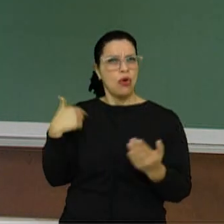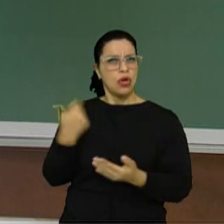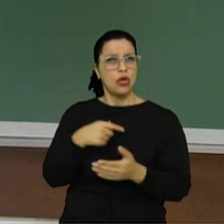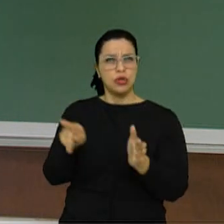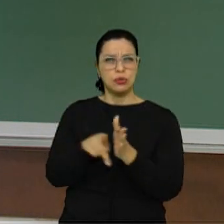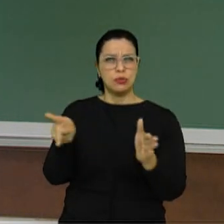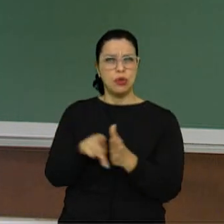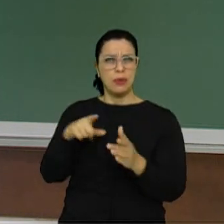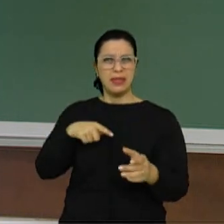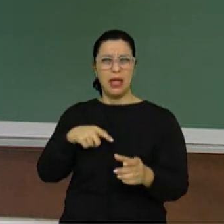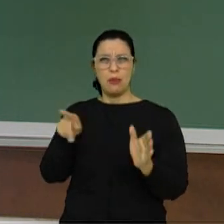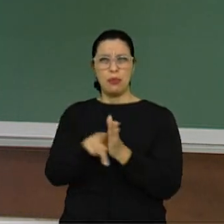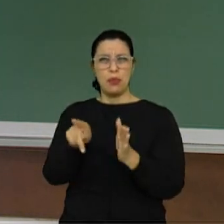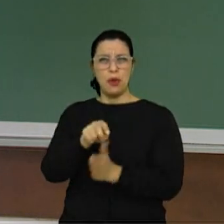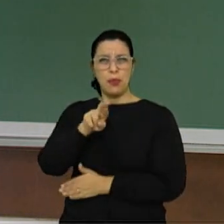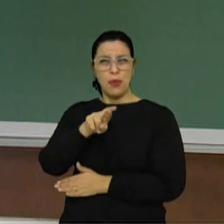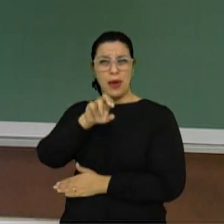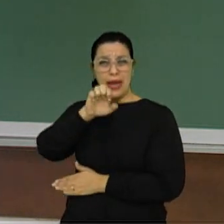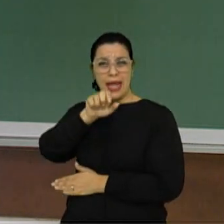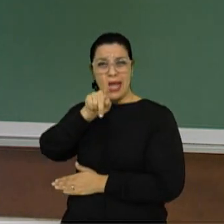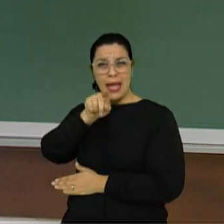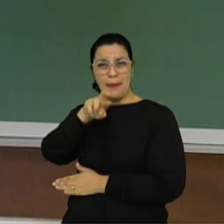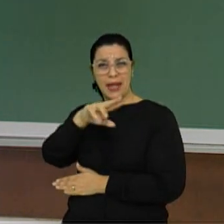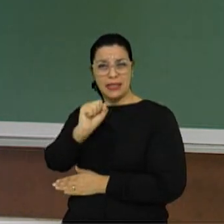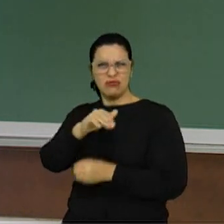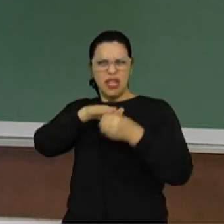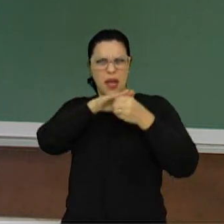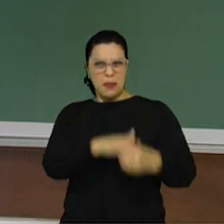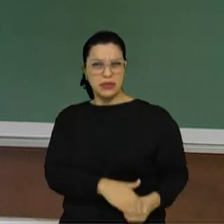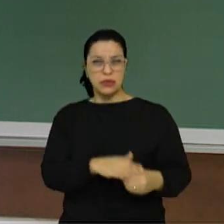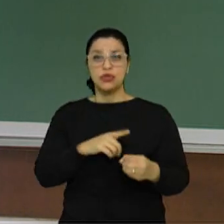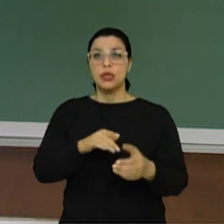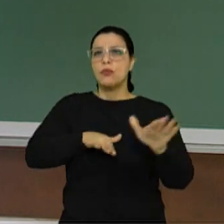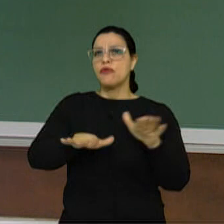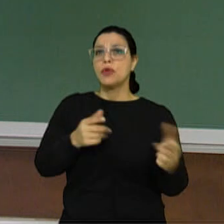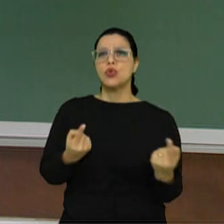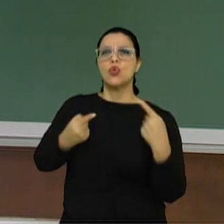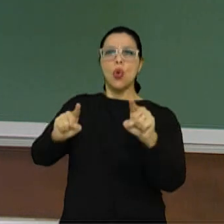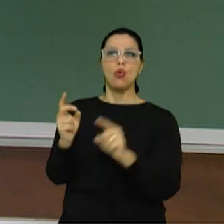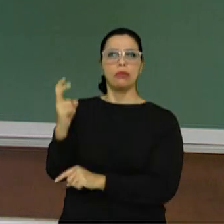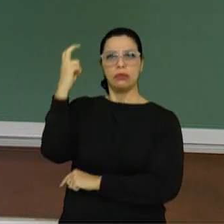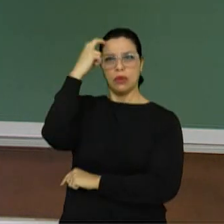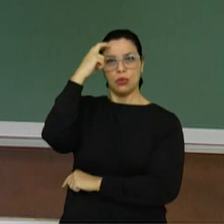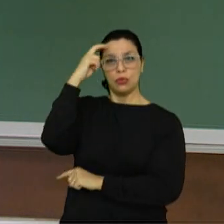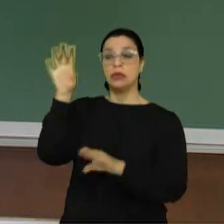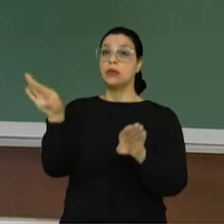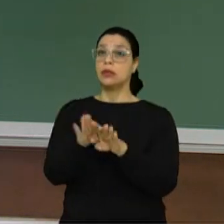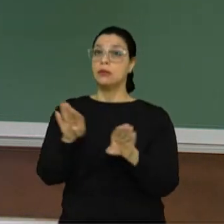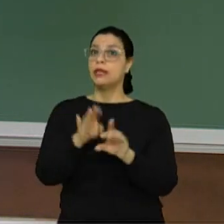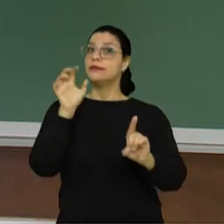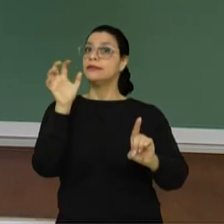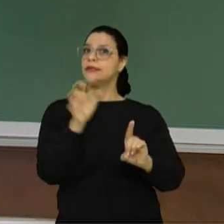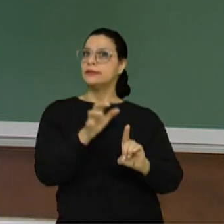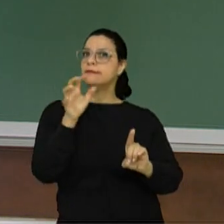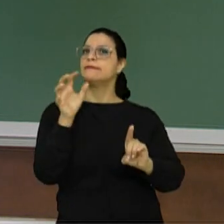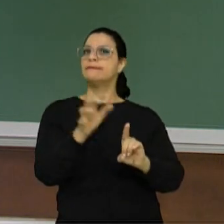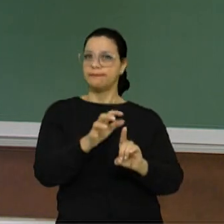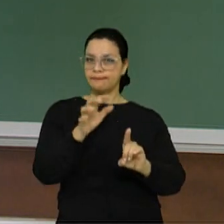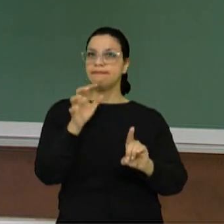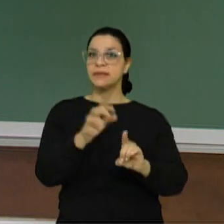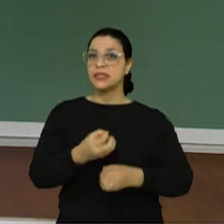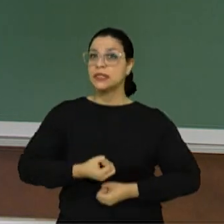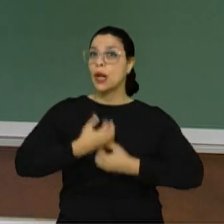dessa repressão toda, surgiram movimentos de contracultura que influenciaram